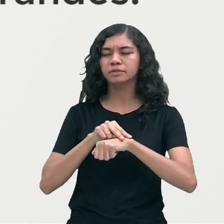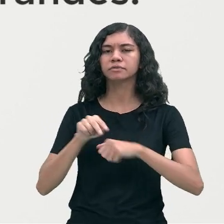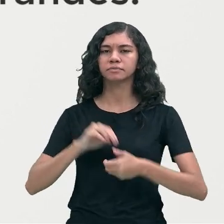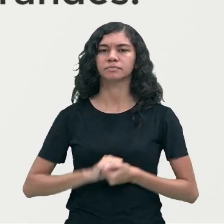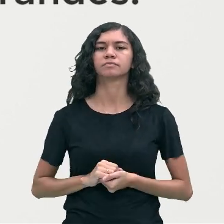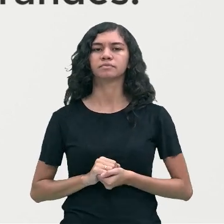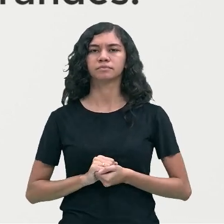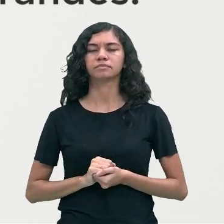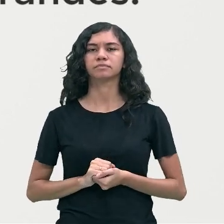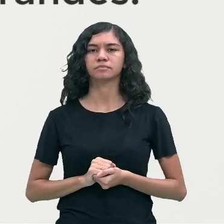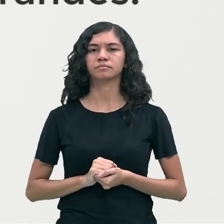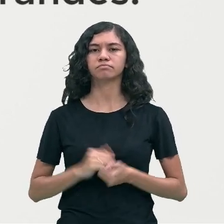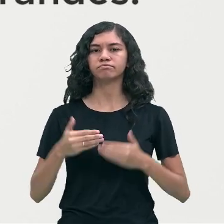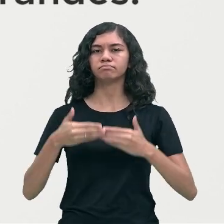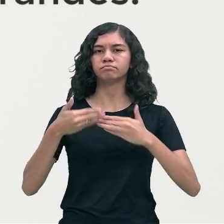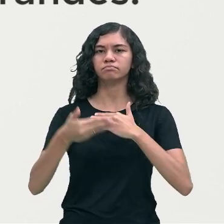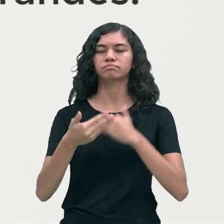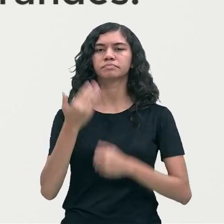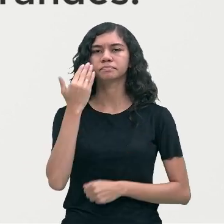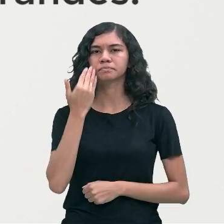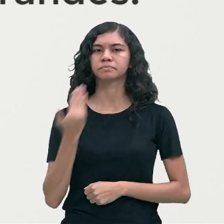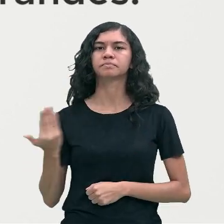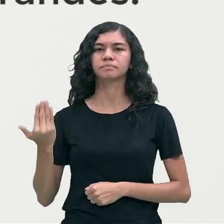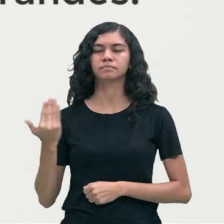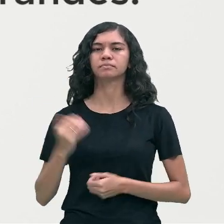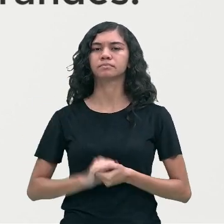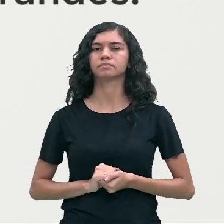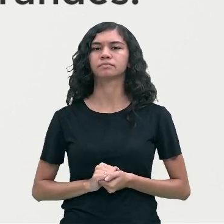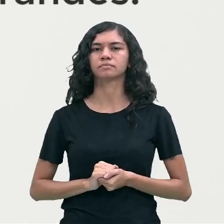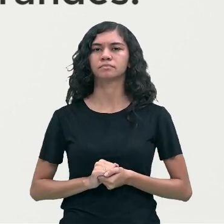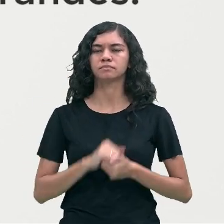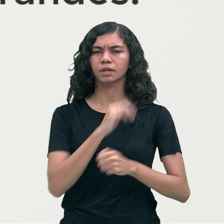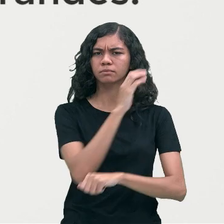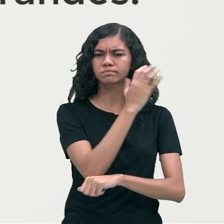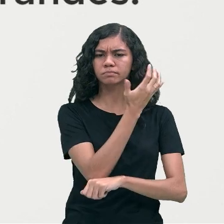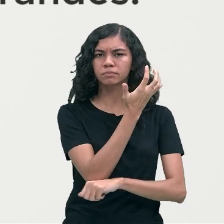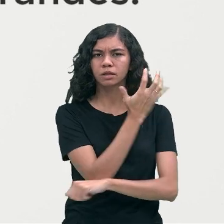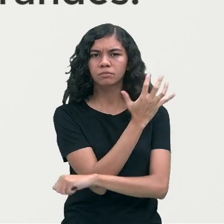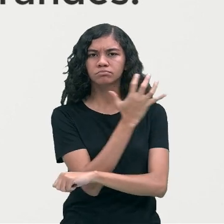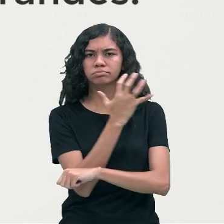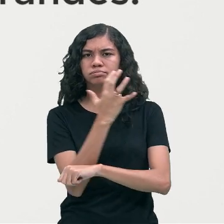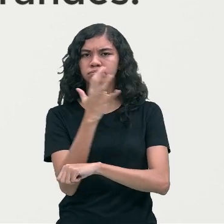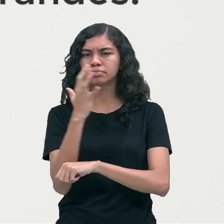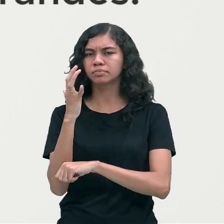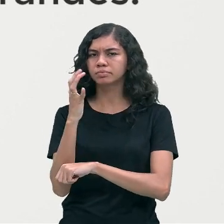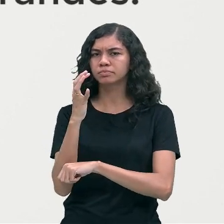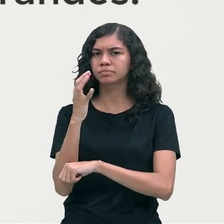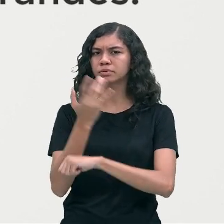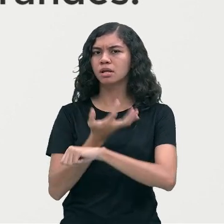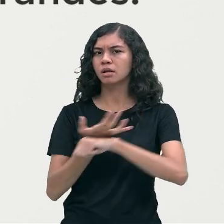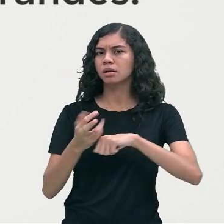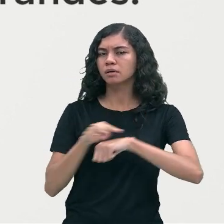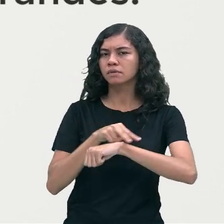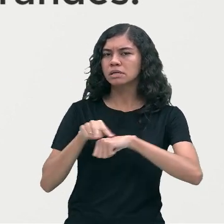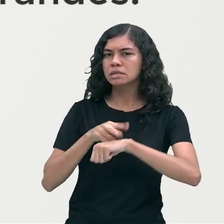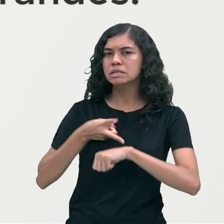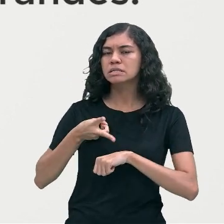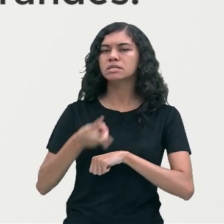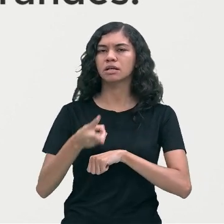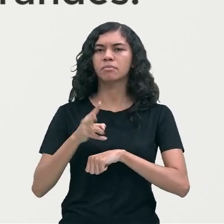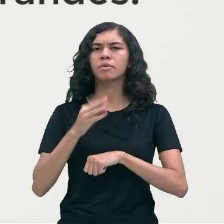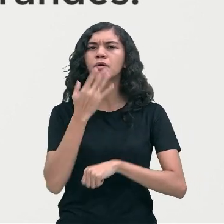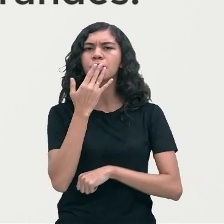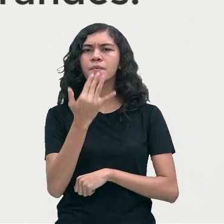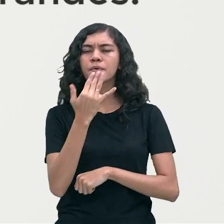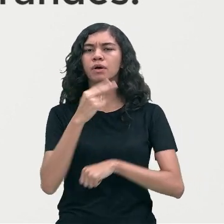gente verifica a seguir. As nossas árvores, as nossas formações vegetais, elas são sempre verdes, ou podemos dizer